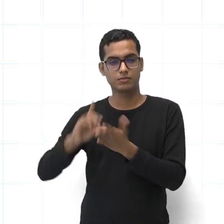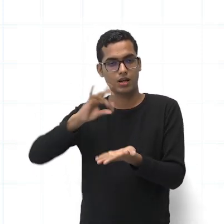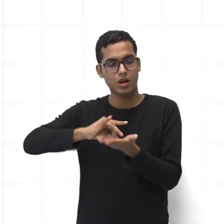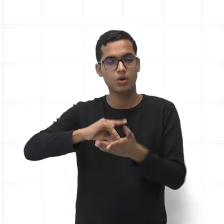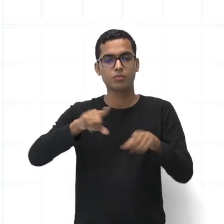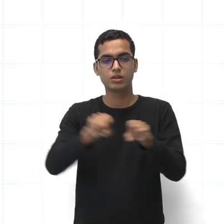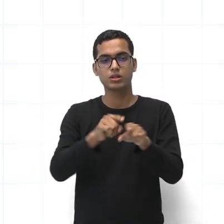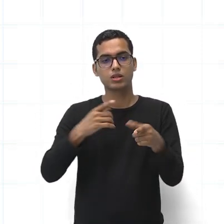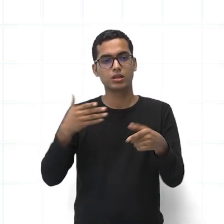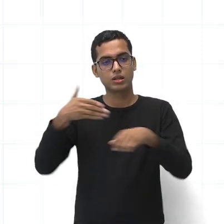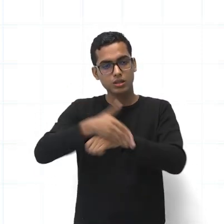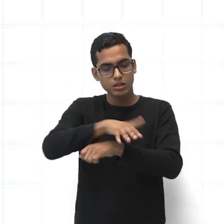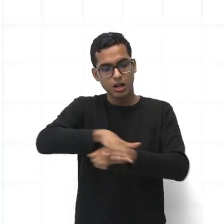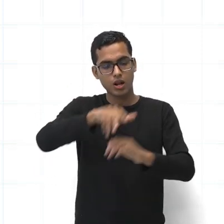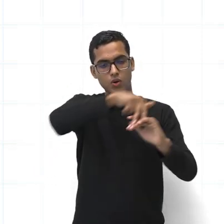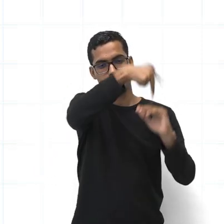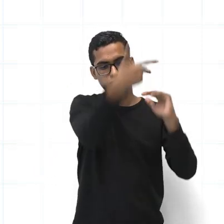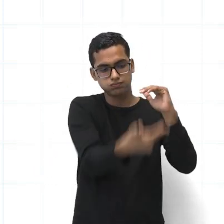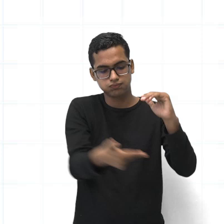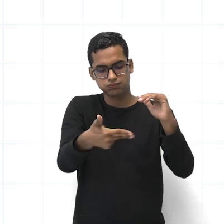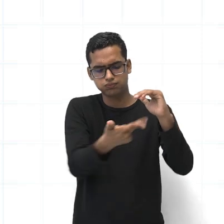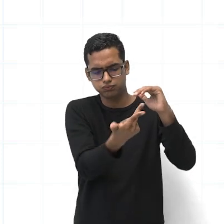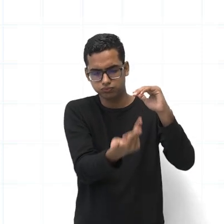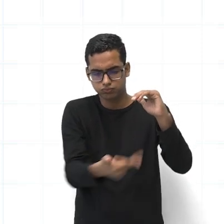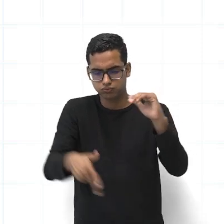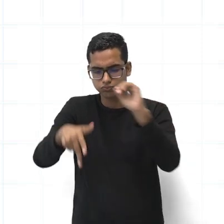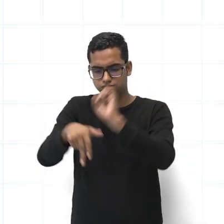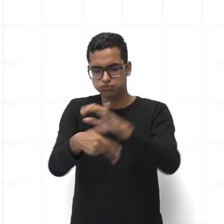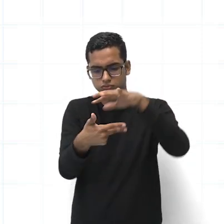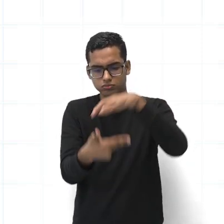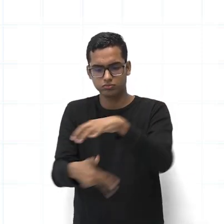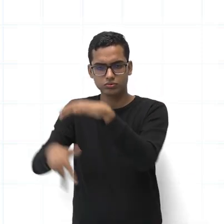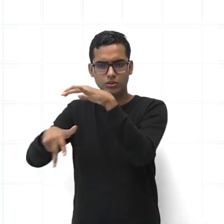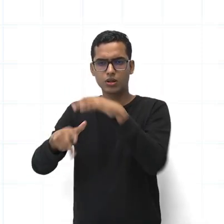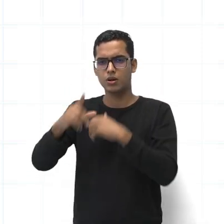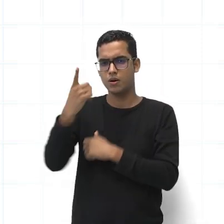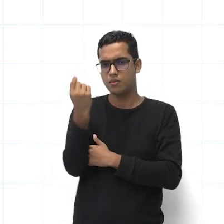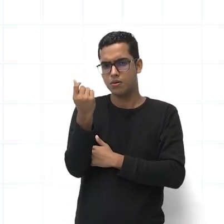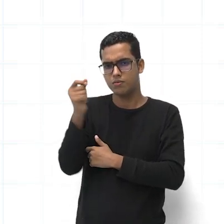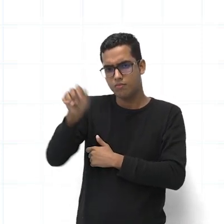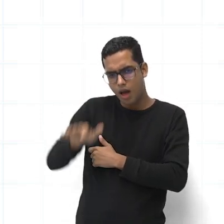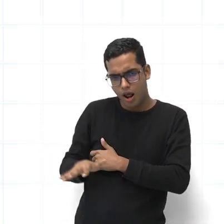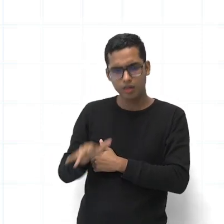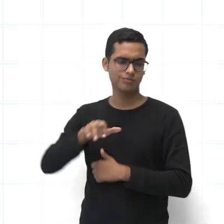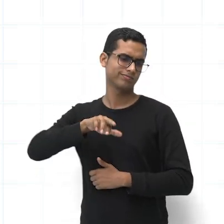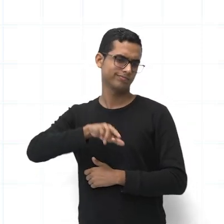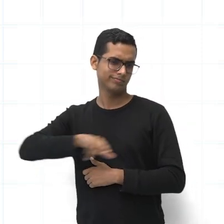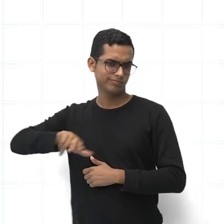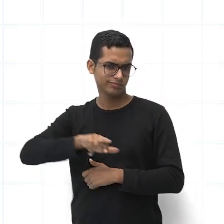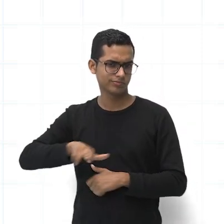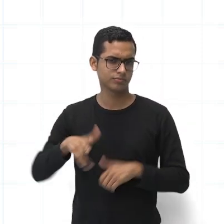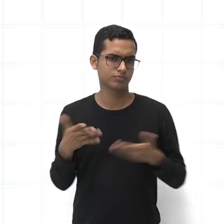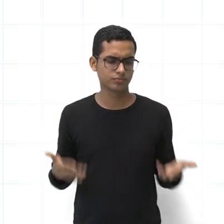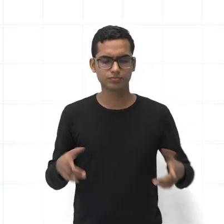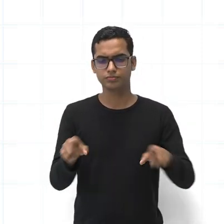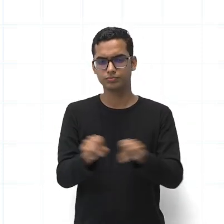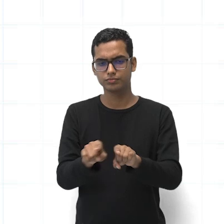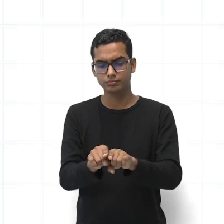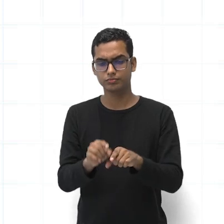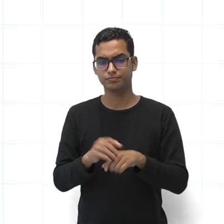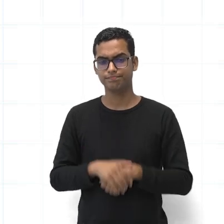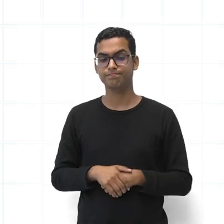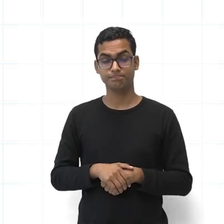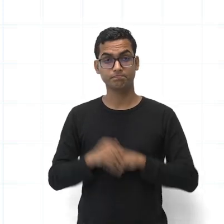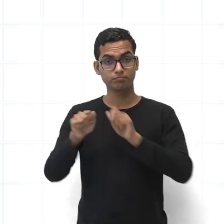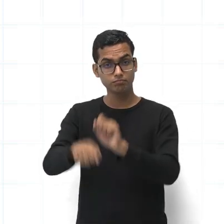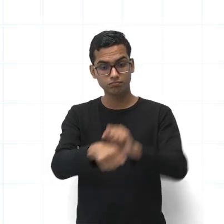de paraquedas, ele não é tão acessível, não é tão barato, né? Então, para você conseguir ter aí